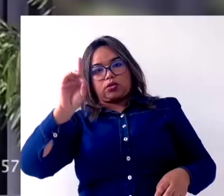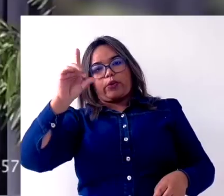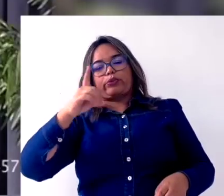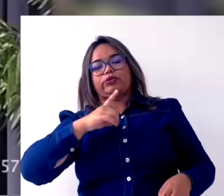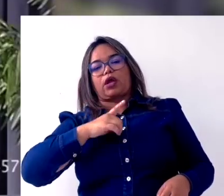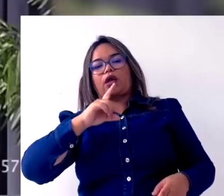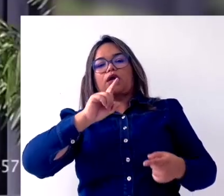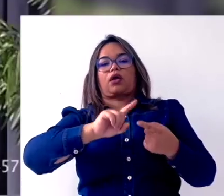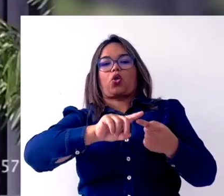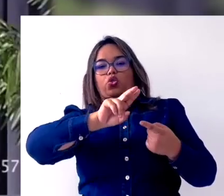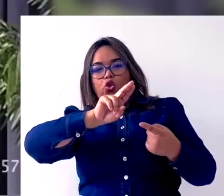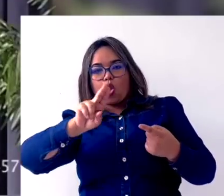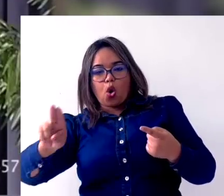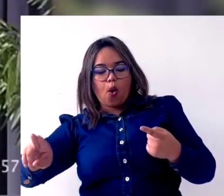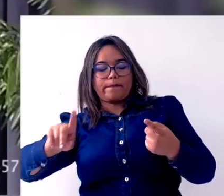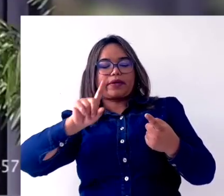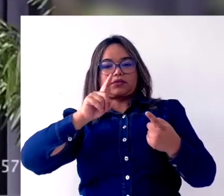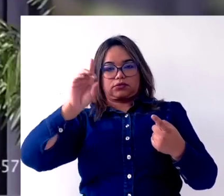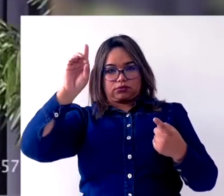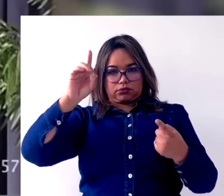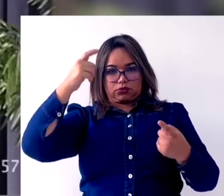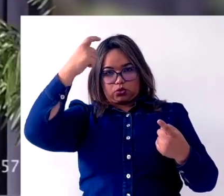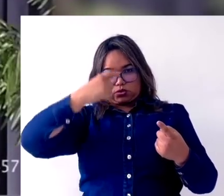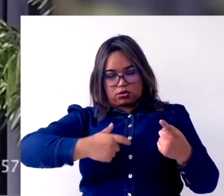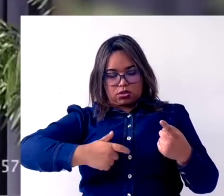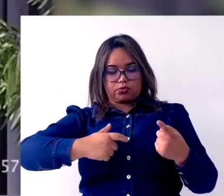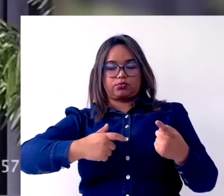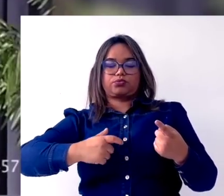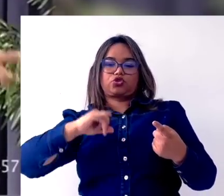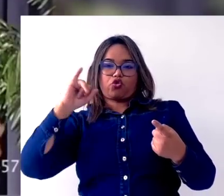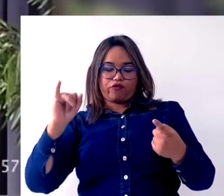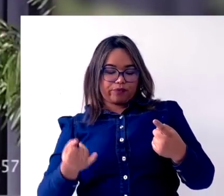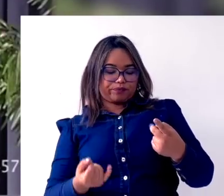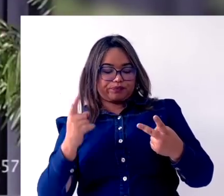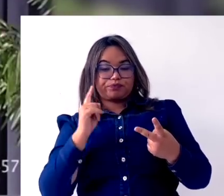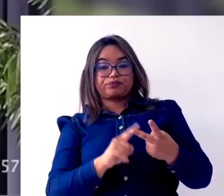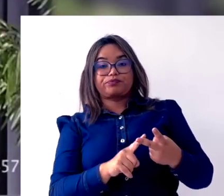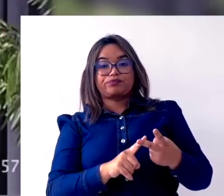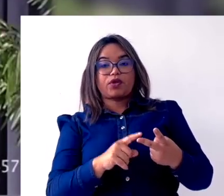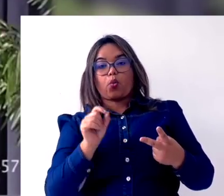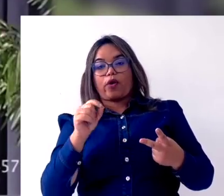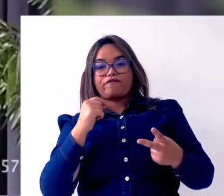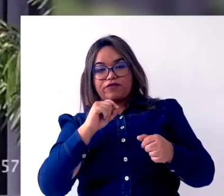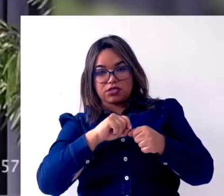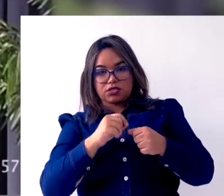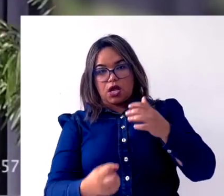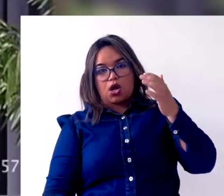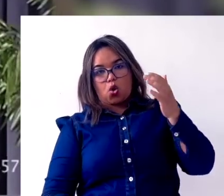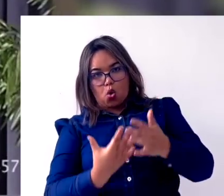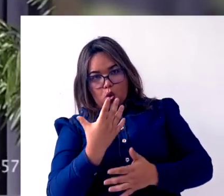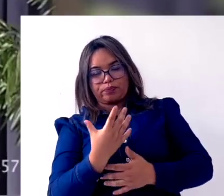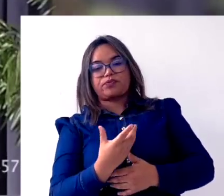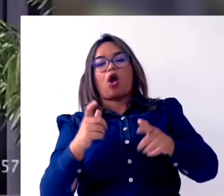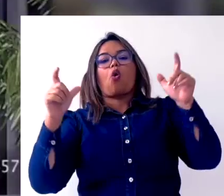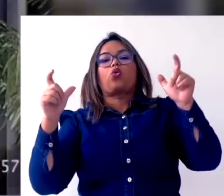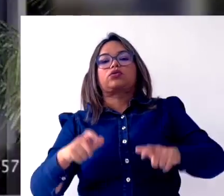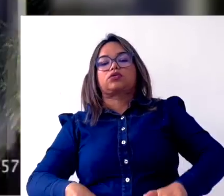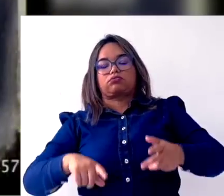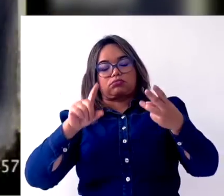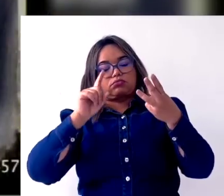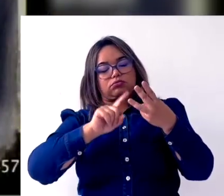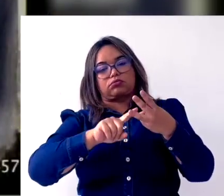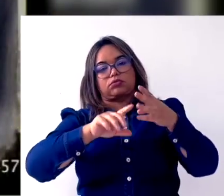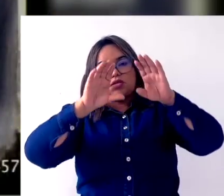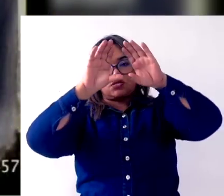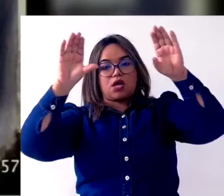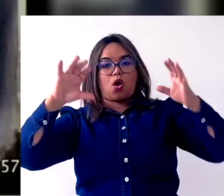Senhor, Jeová, o seu título, Criador, o território, céu e terra, está no coração da sua lei.